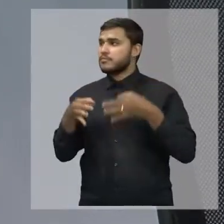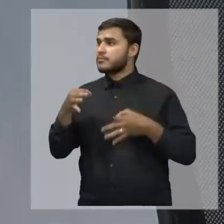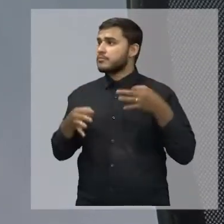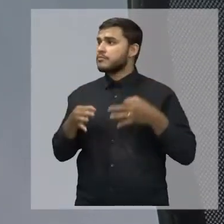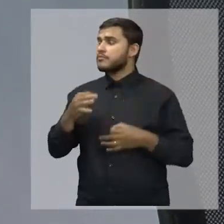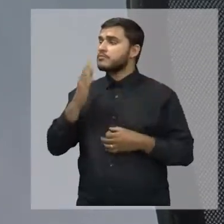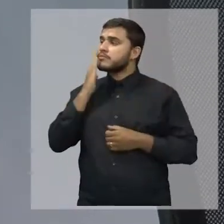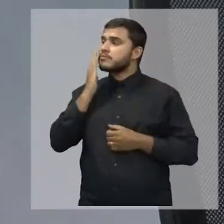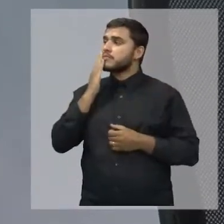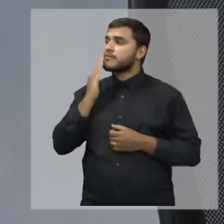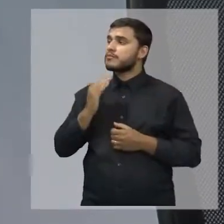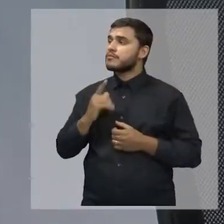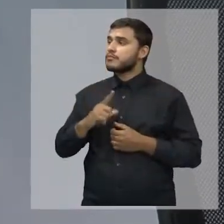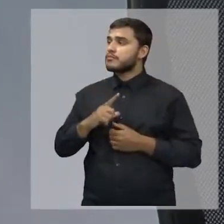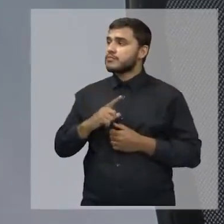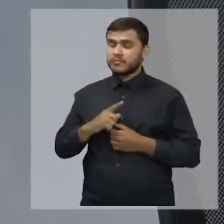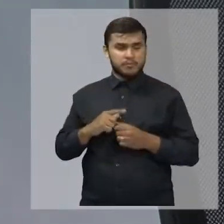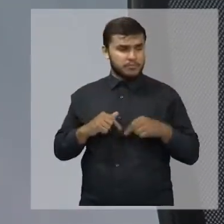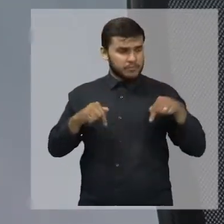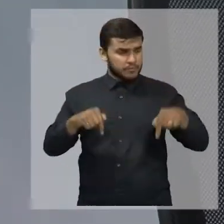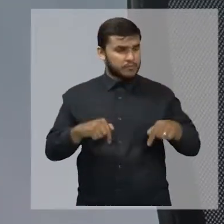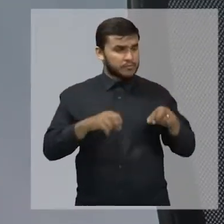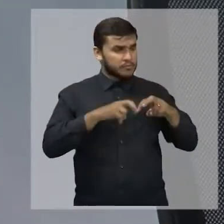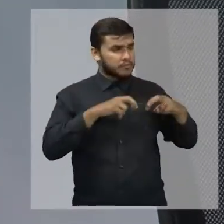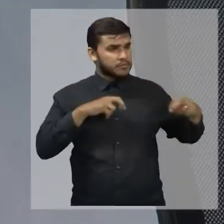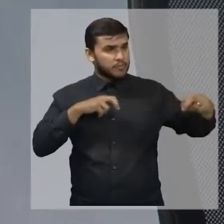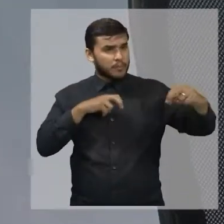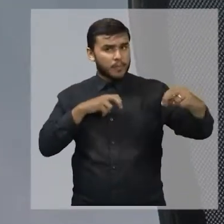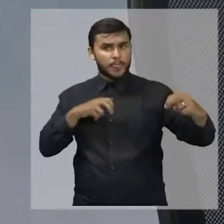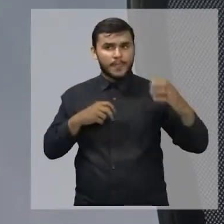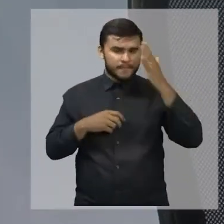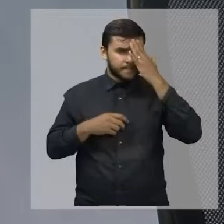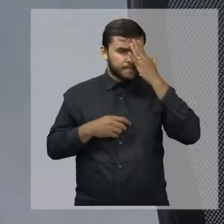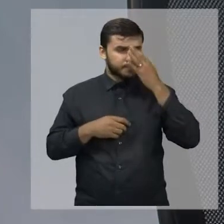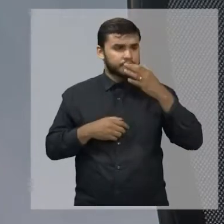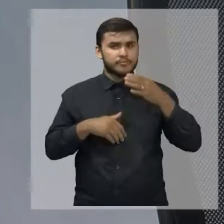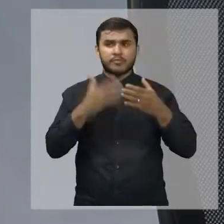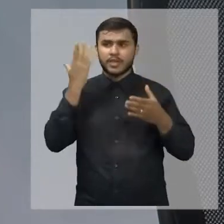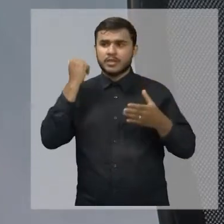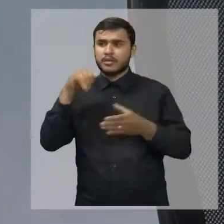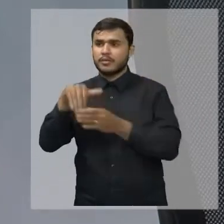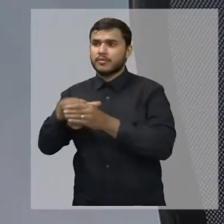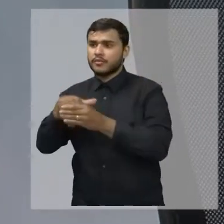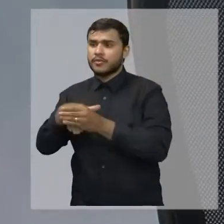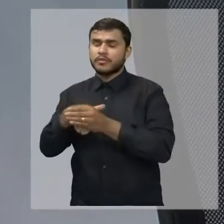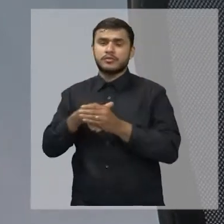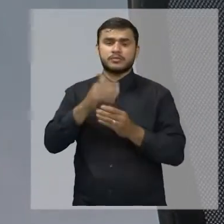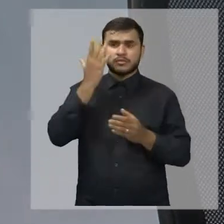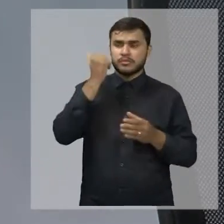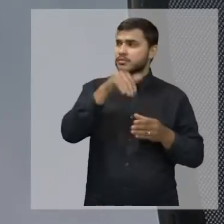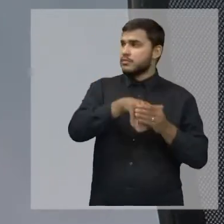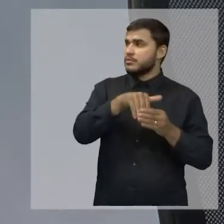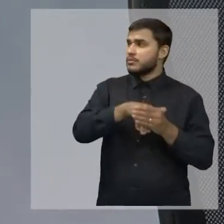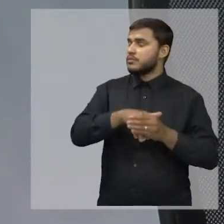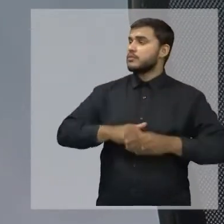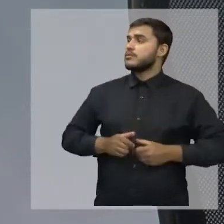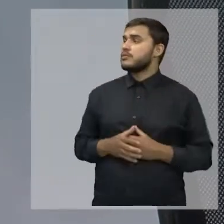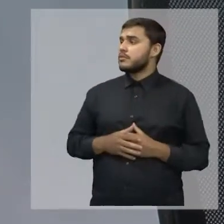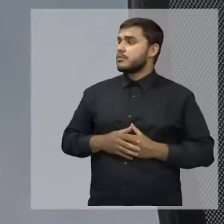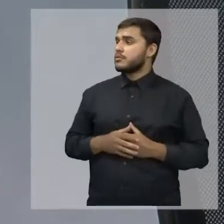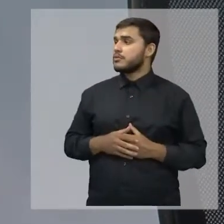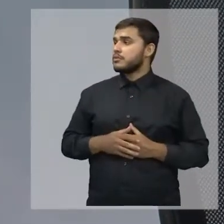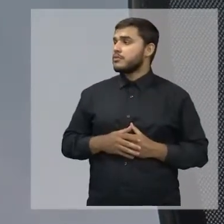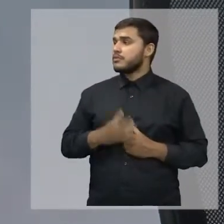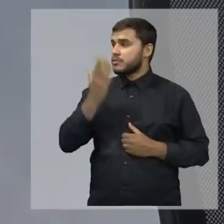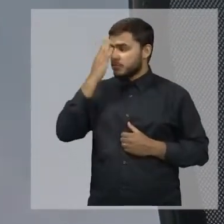aqui, não só nessa mesa, mas o Brasil todo já sabe os votos. Quer dizer, então onde é que está o técnico-jurídico